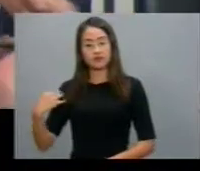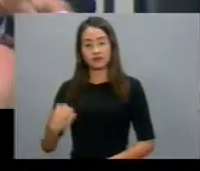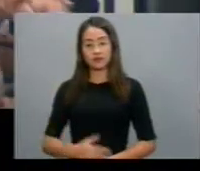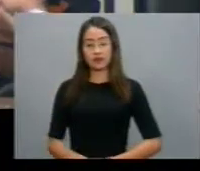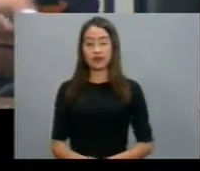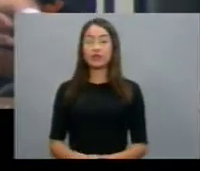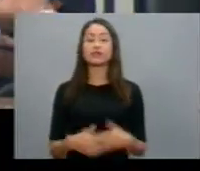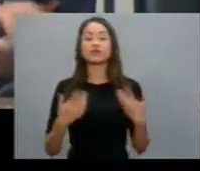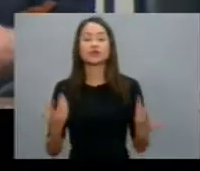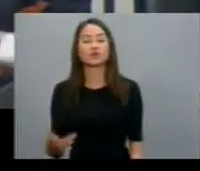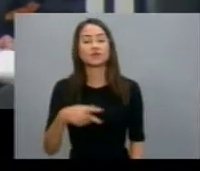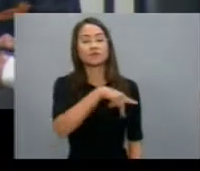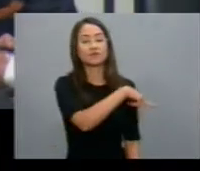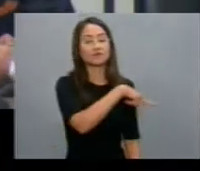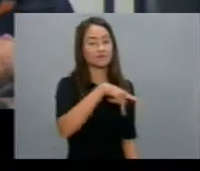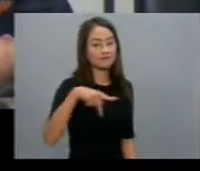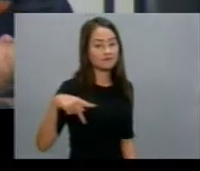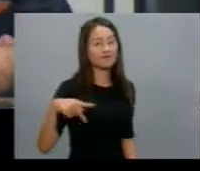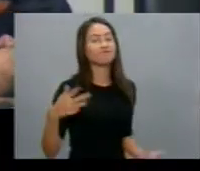Senhor presidente,